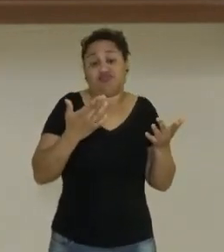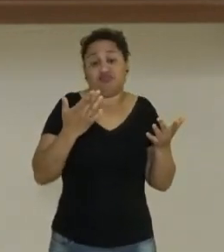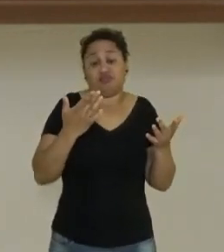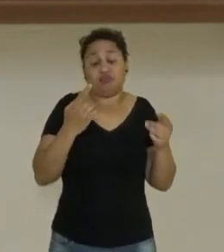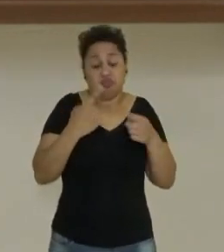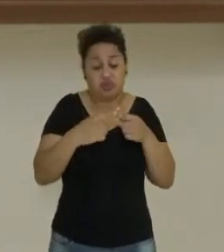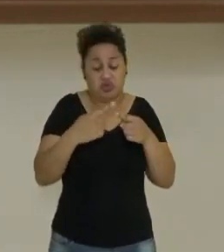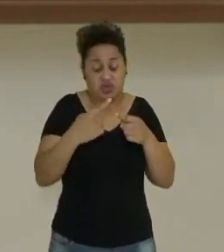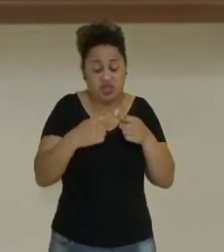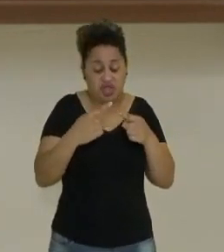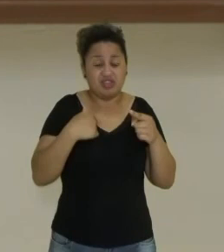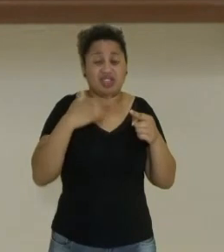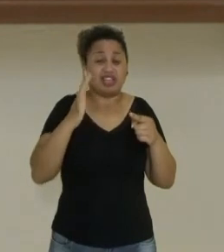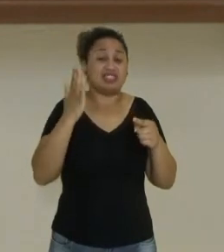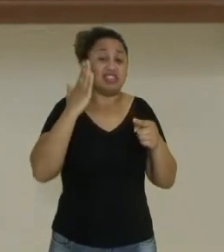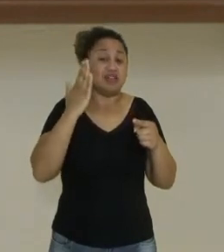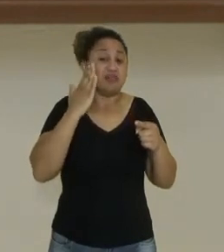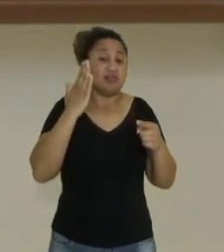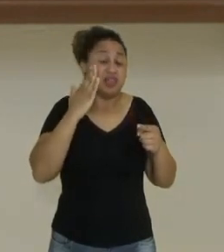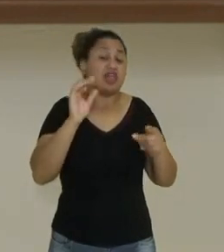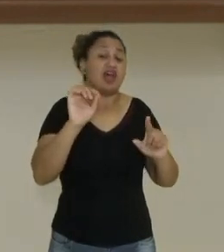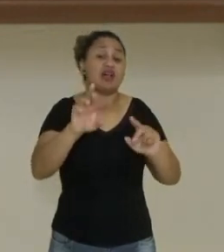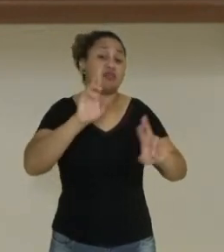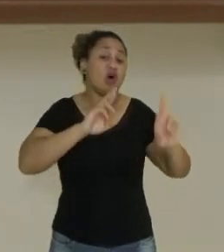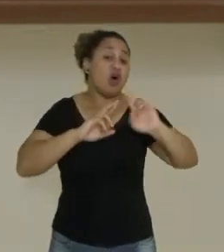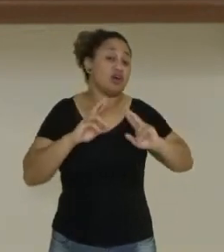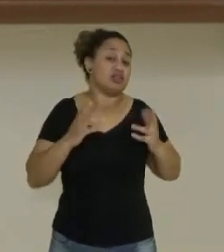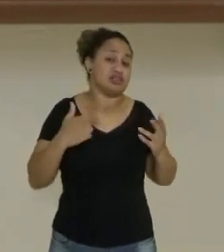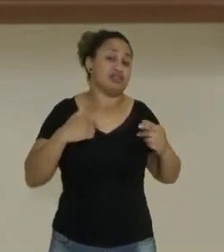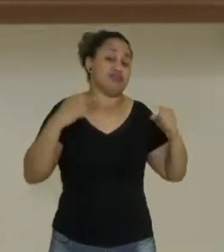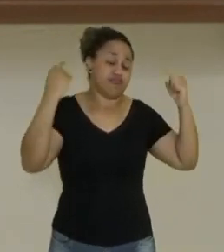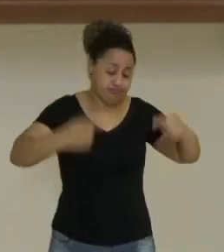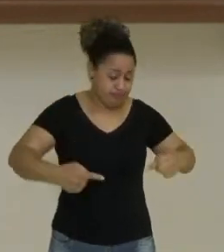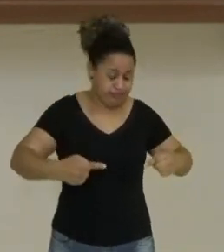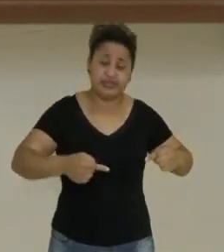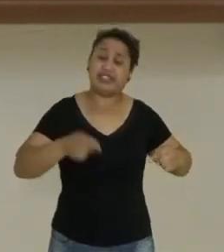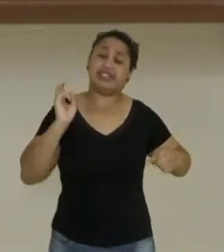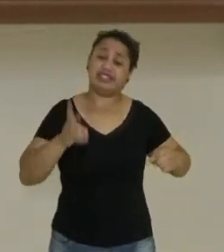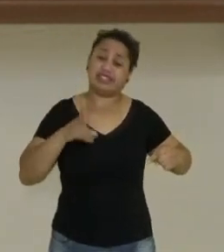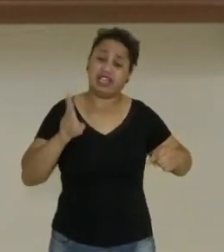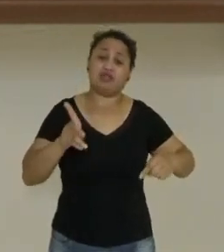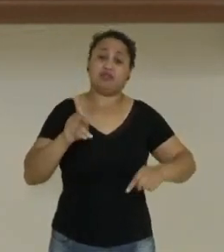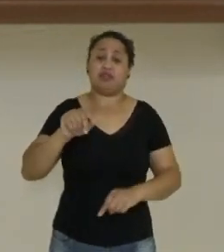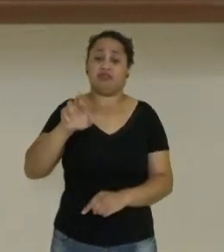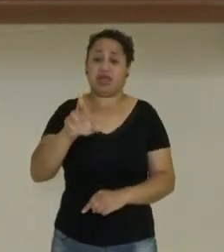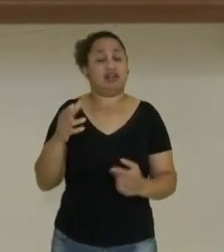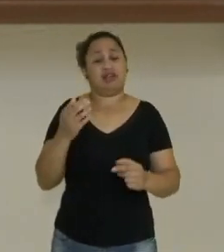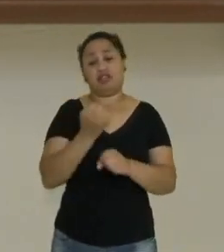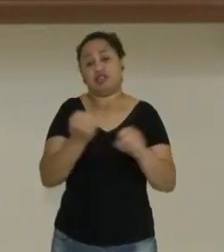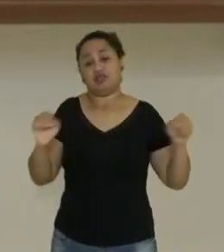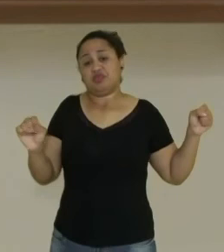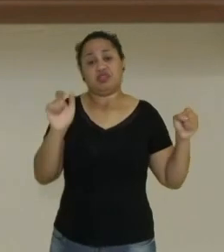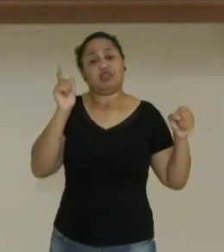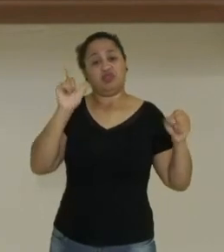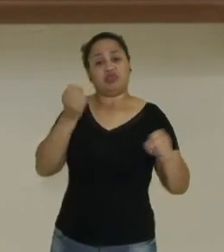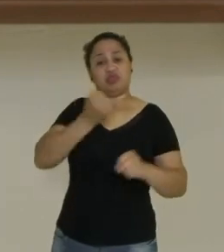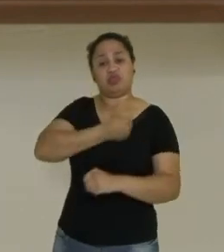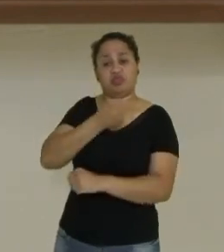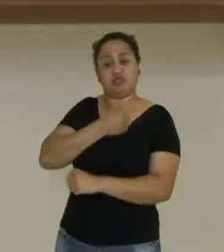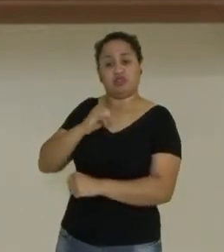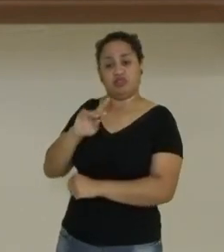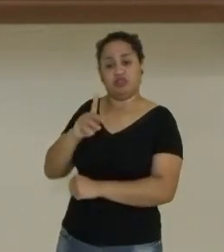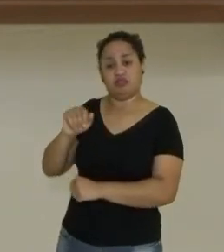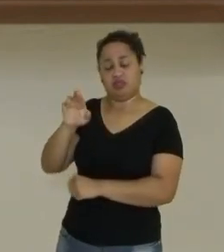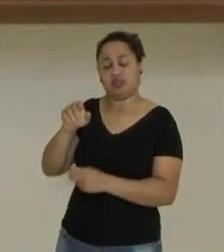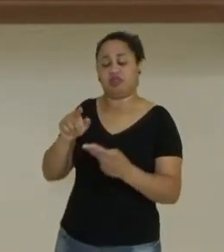Porque eu já era previsível, eu já sabia que somente ia sair par. Impossível sair ímpar. No